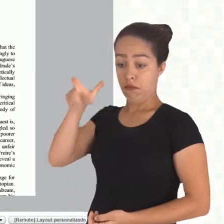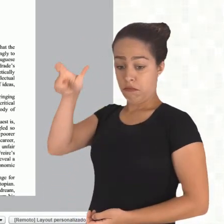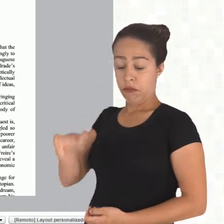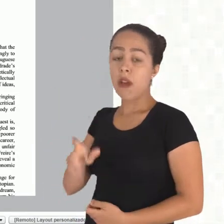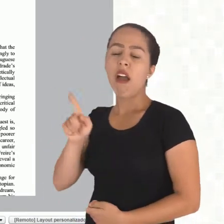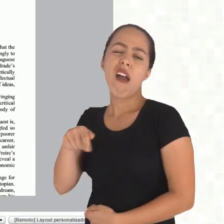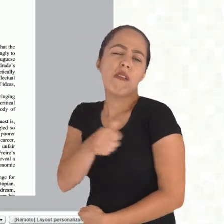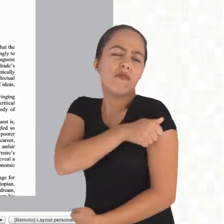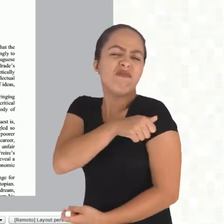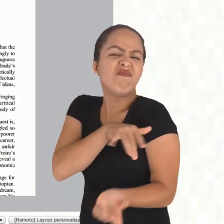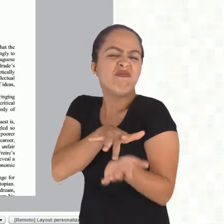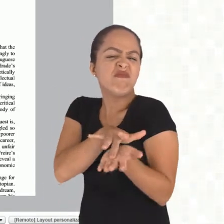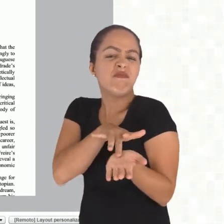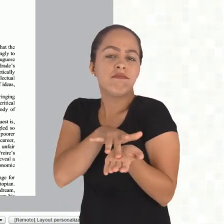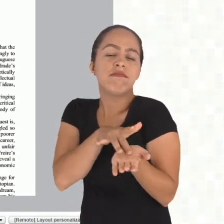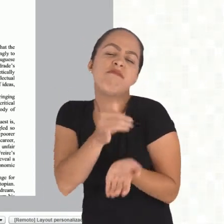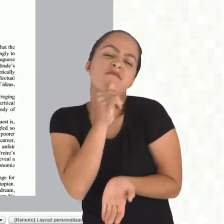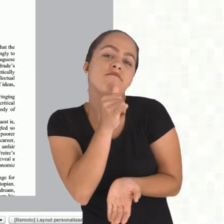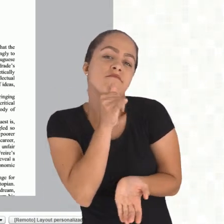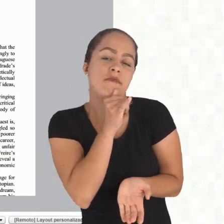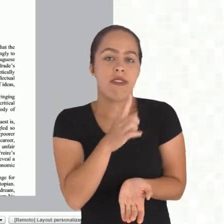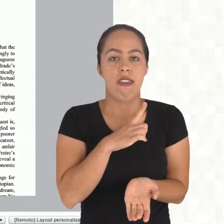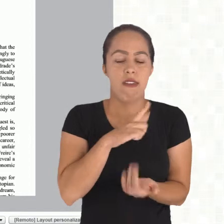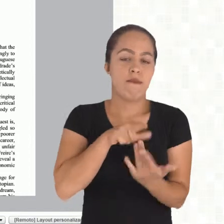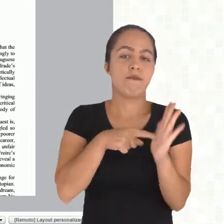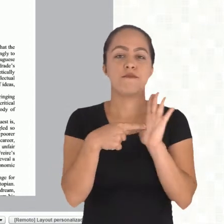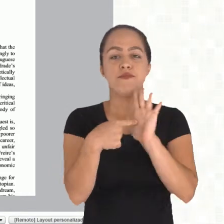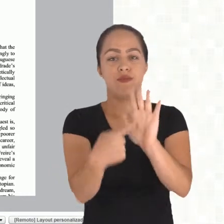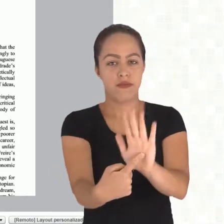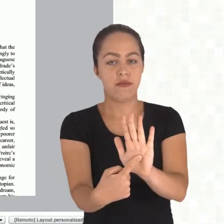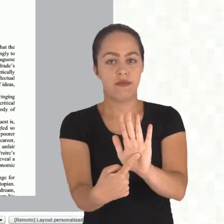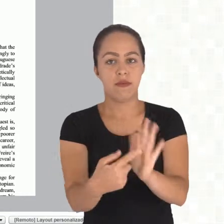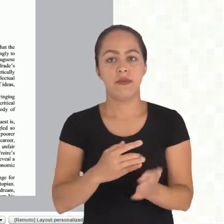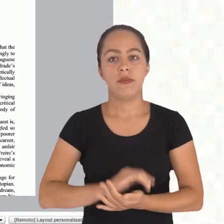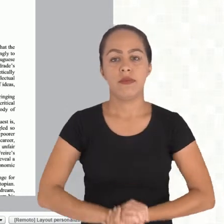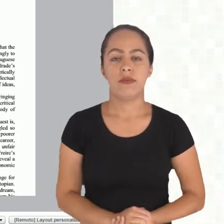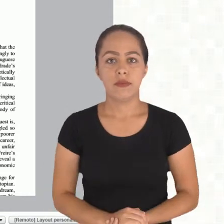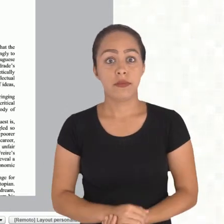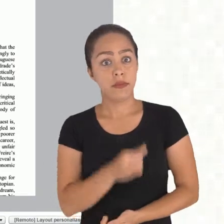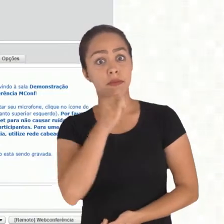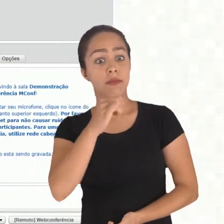joão berilo aqui né é o aluno de teste que a gente tem